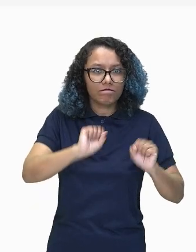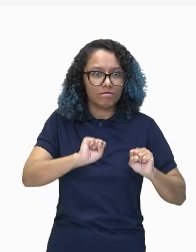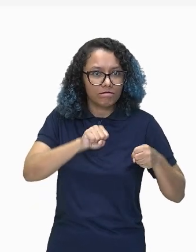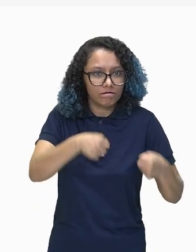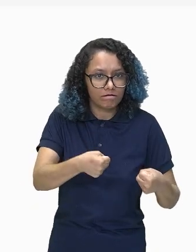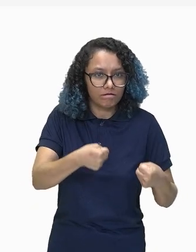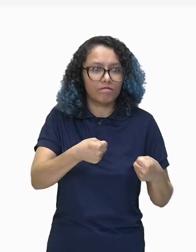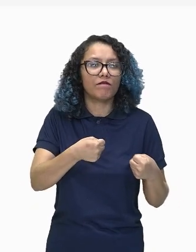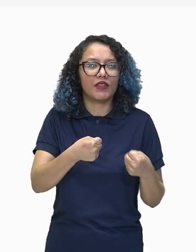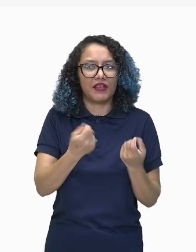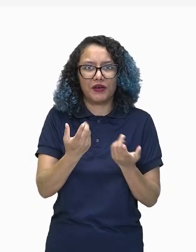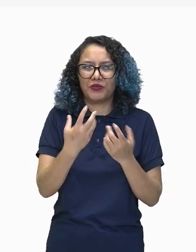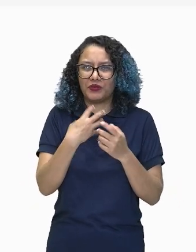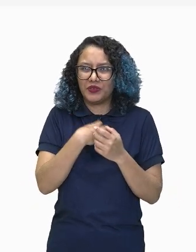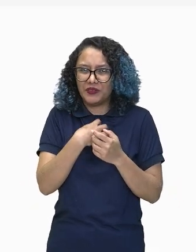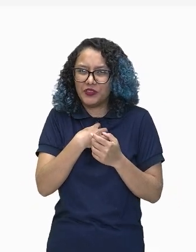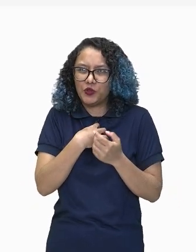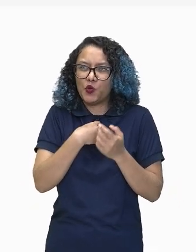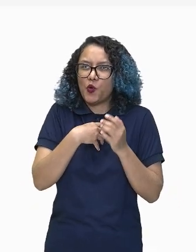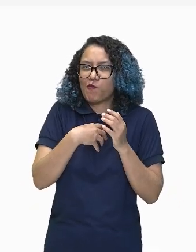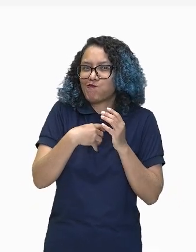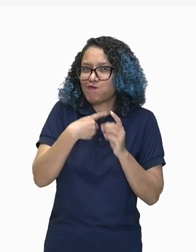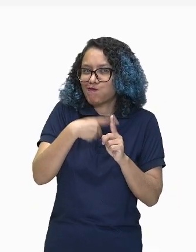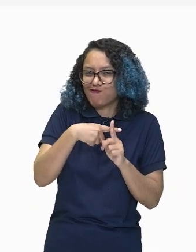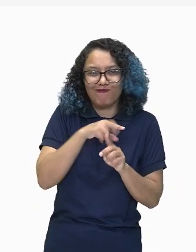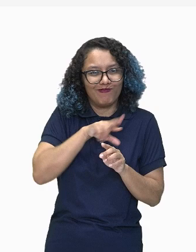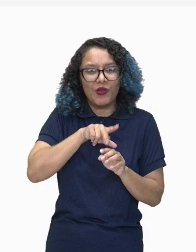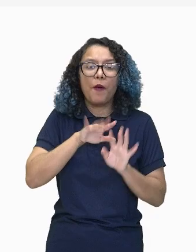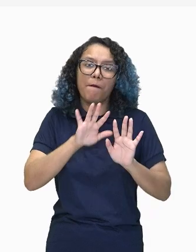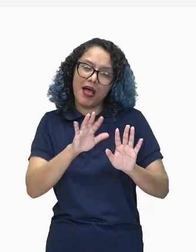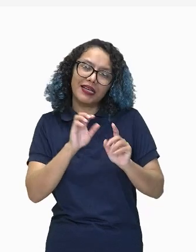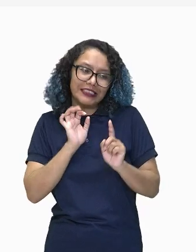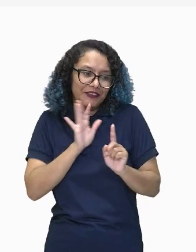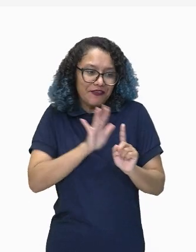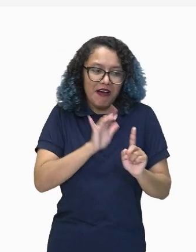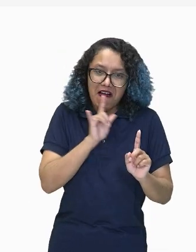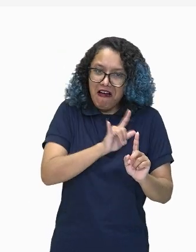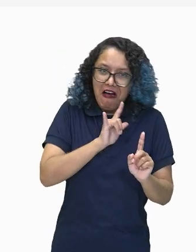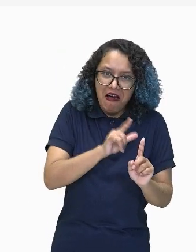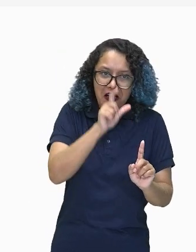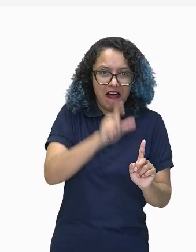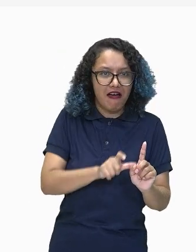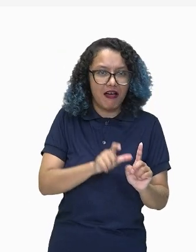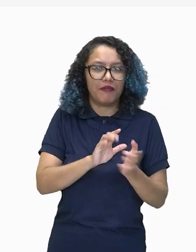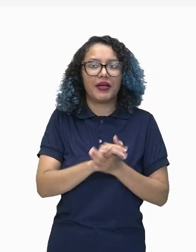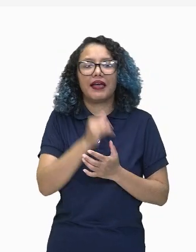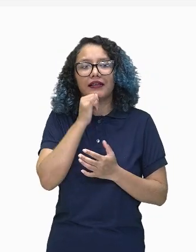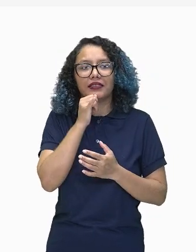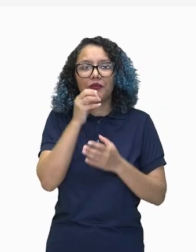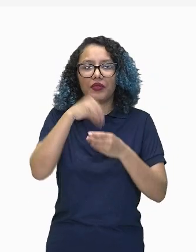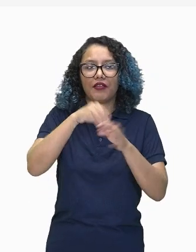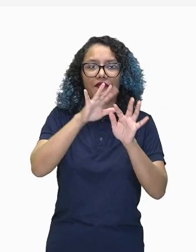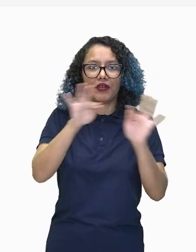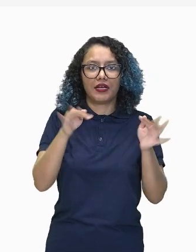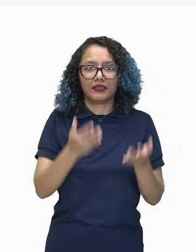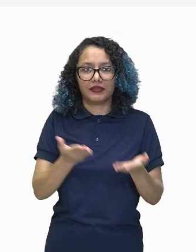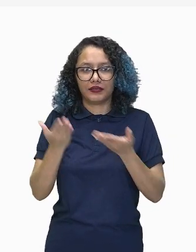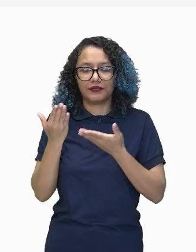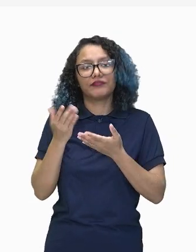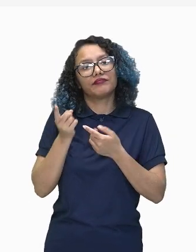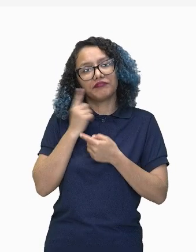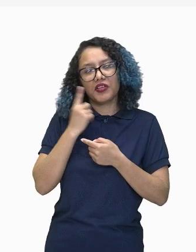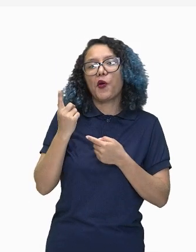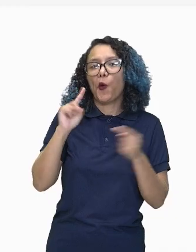é alguém que stalkeia e é um fã da pessoa. Então vamos ver o exemplo. I stand this band. Sou super fã dessa banda.